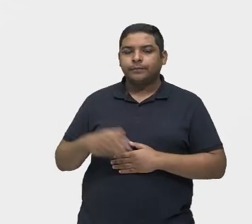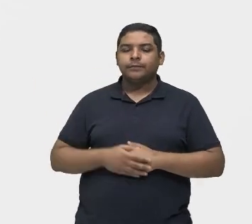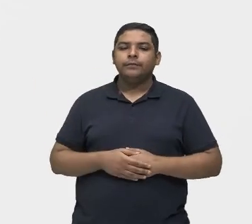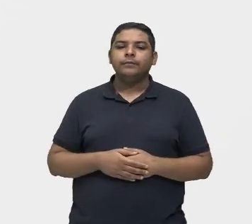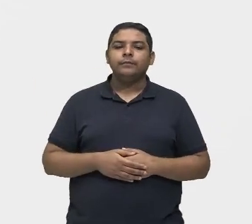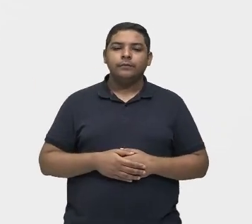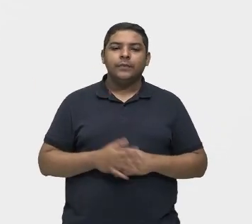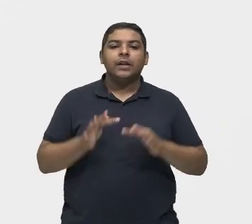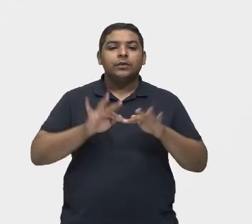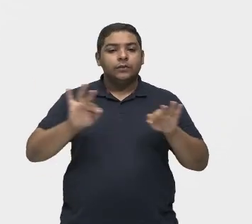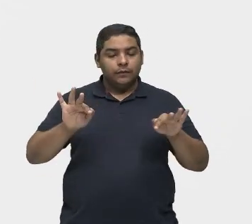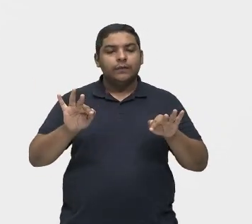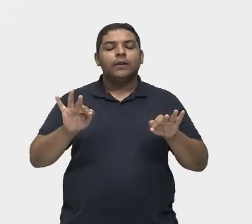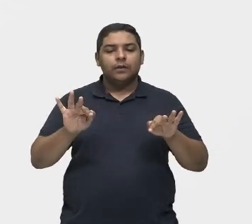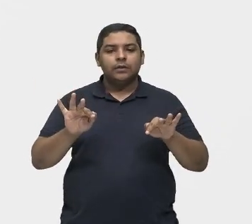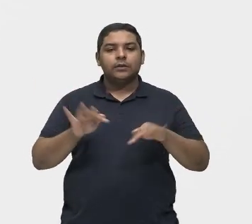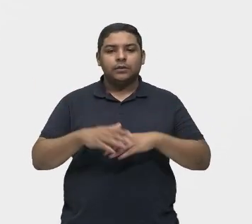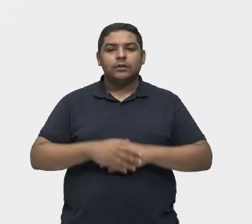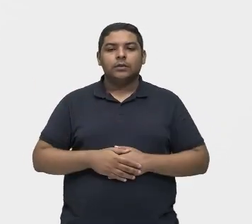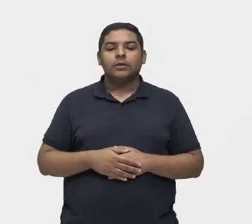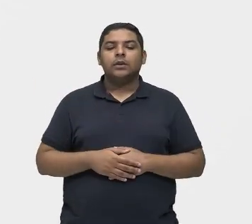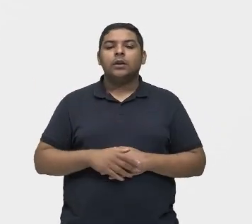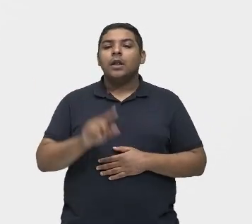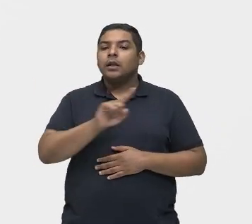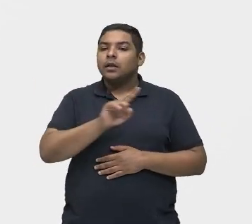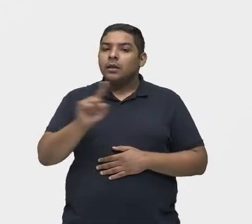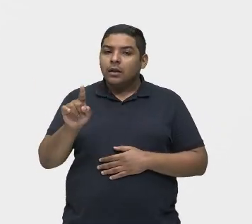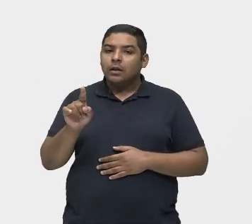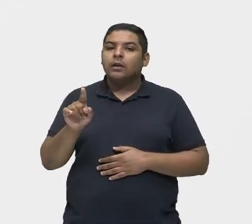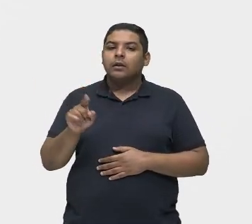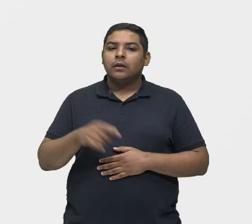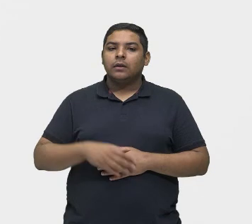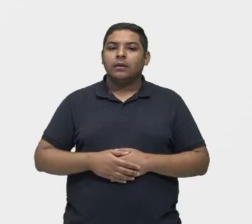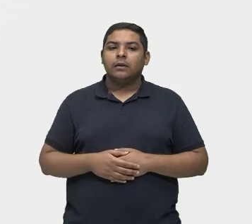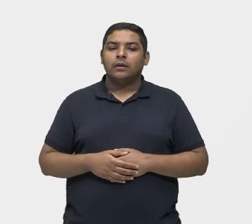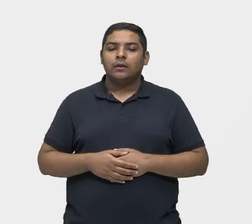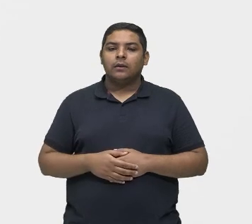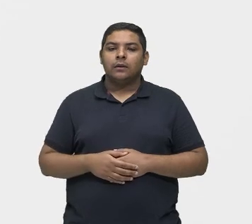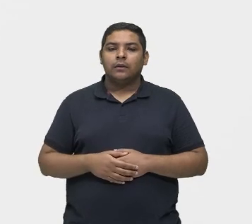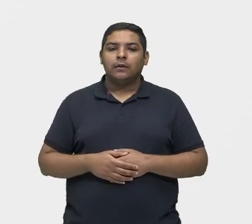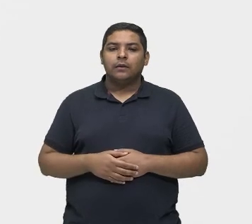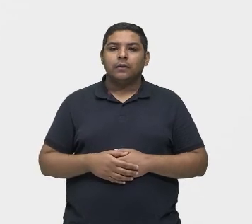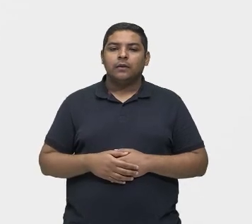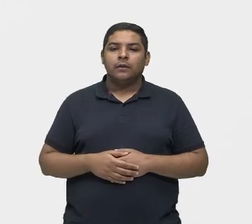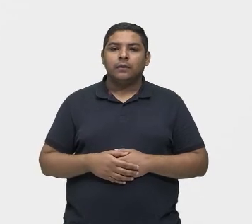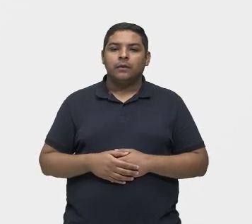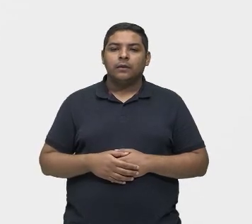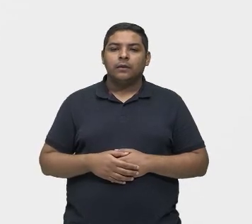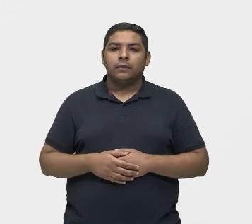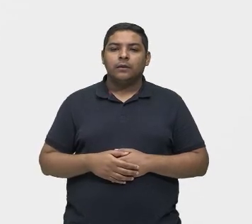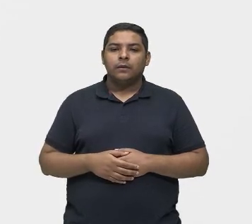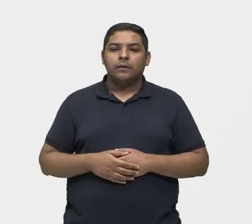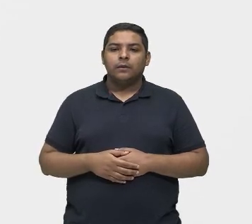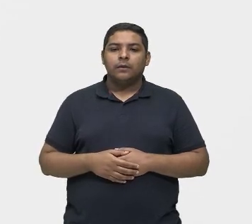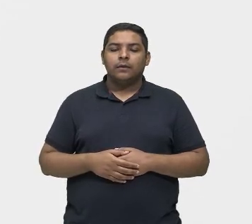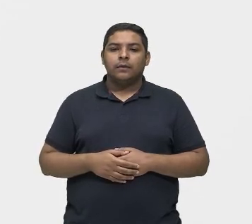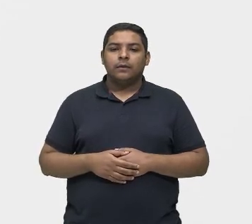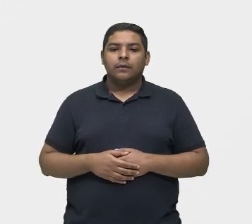Nas frases negativas, né, nas frases interrogativas, aliás, essa aqui é um comentário da forma negativa, né, da primeira